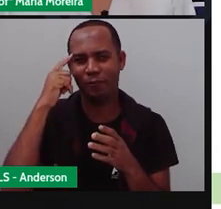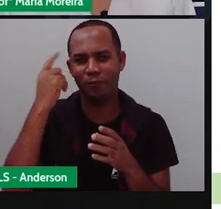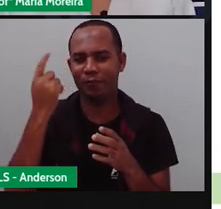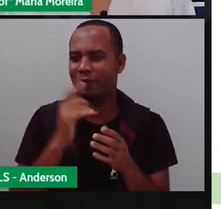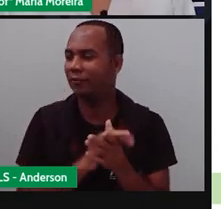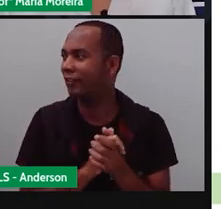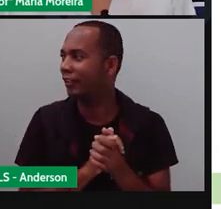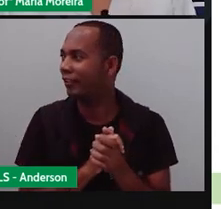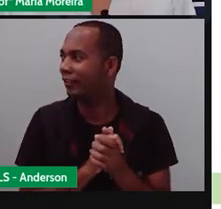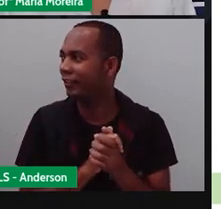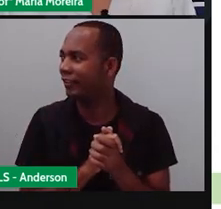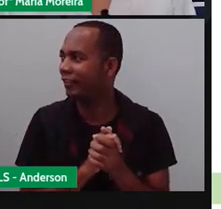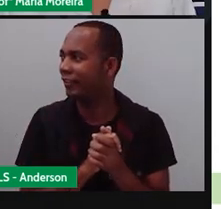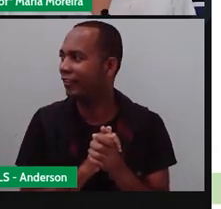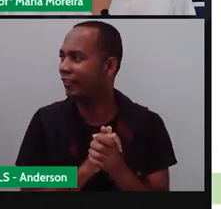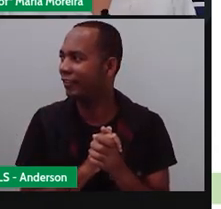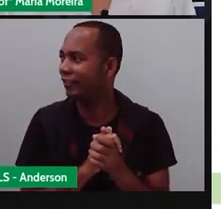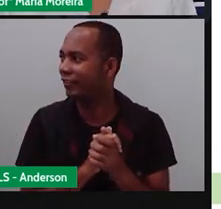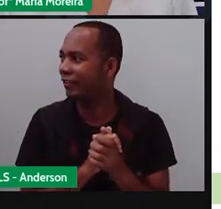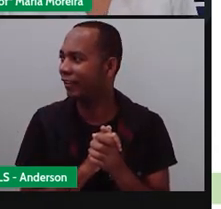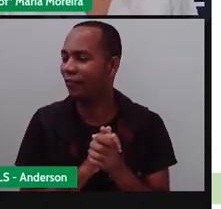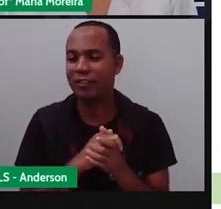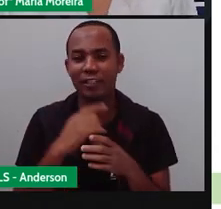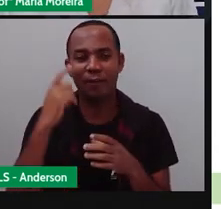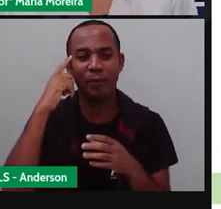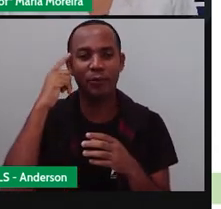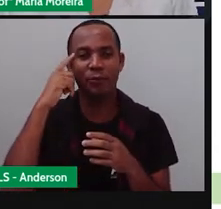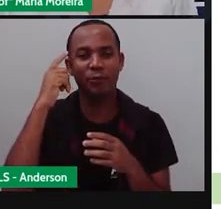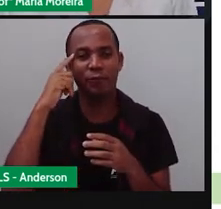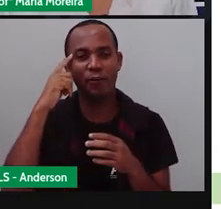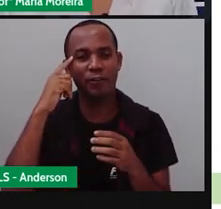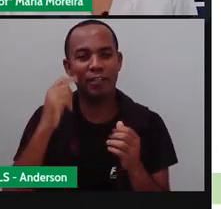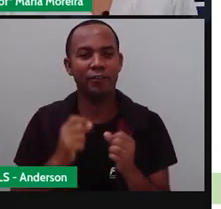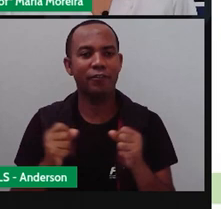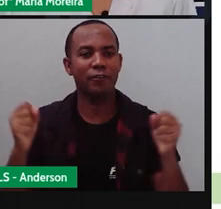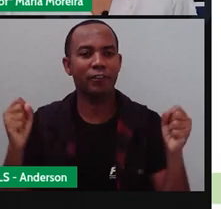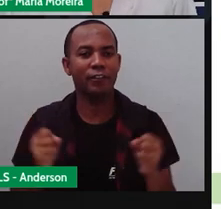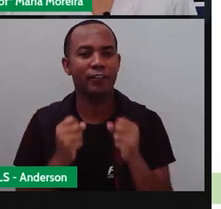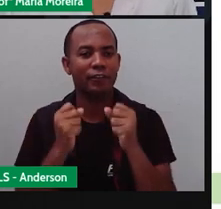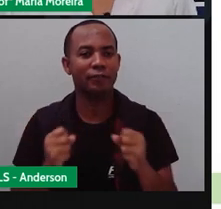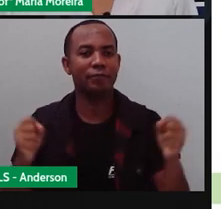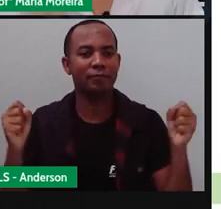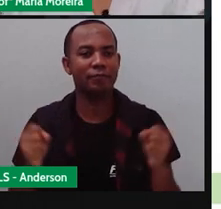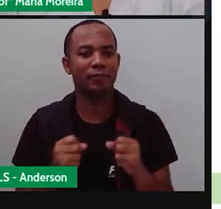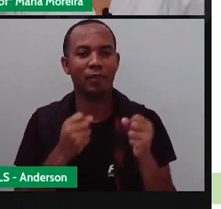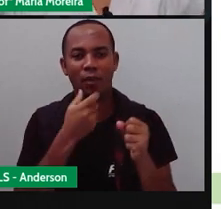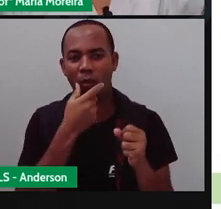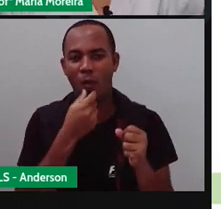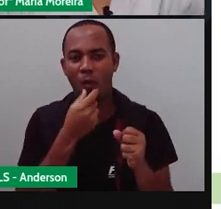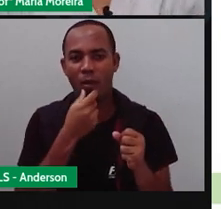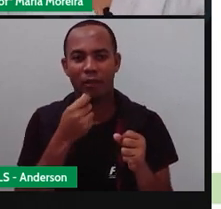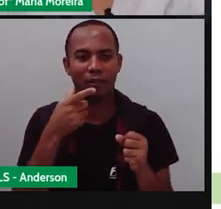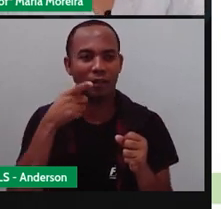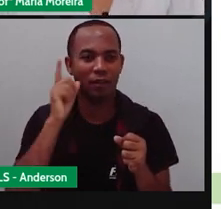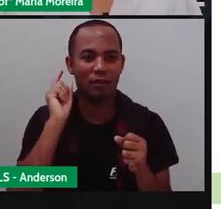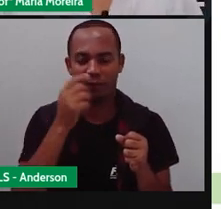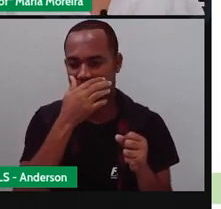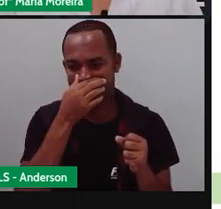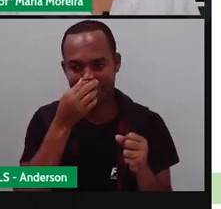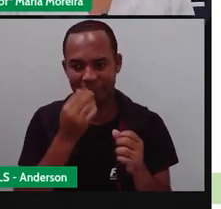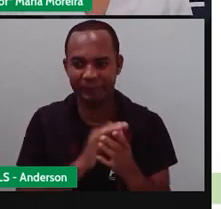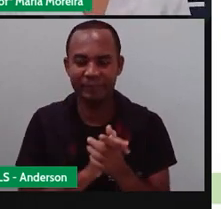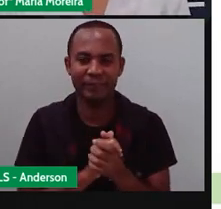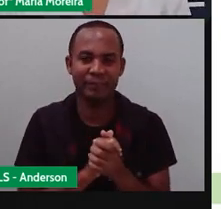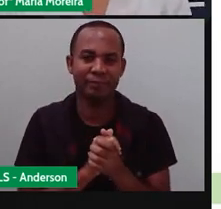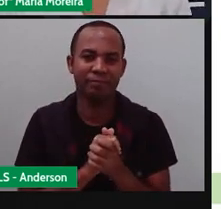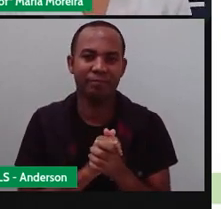Wanderson E aí e do forrozeiro não foi da nossa Live lá atrás